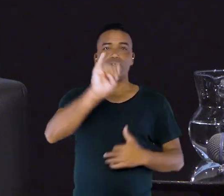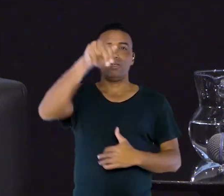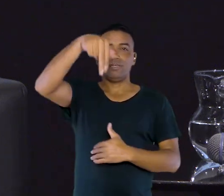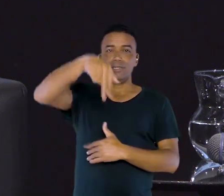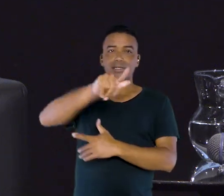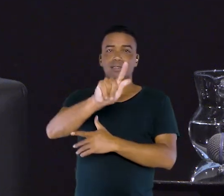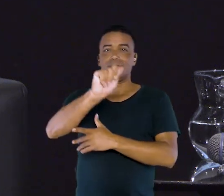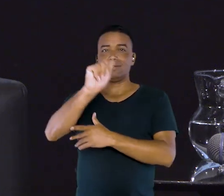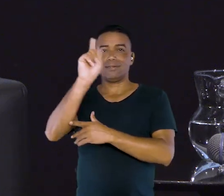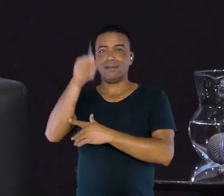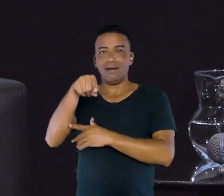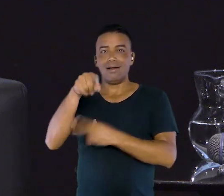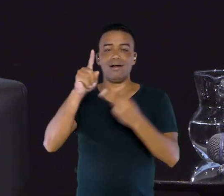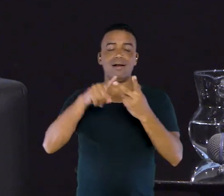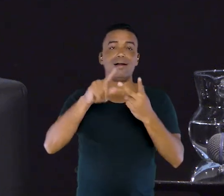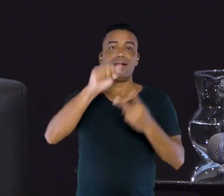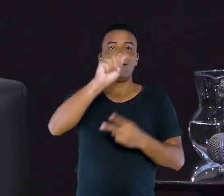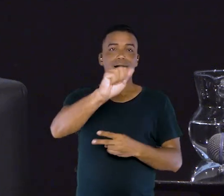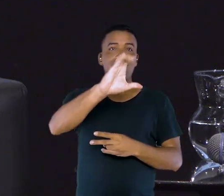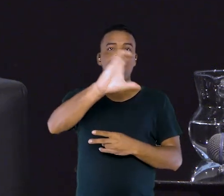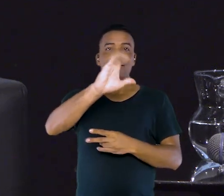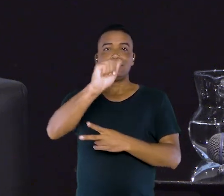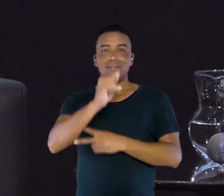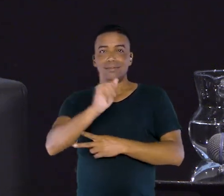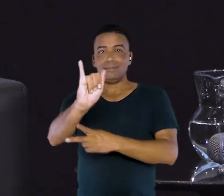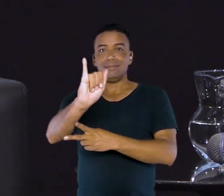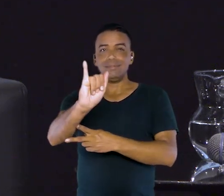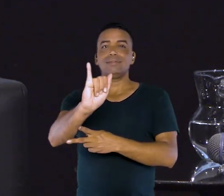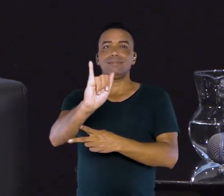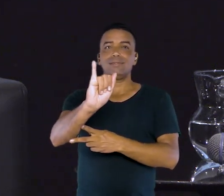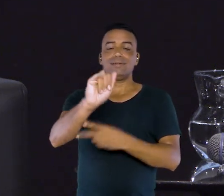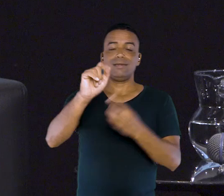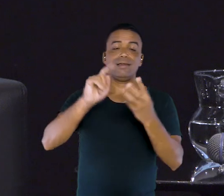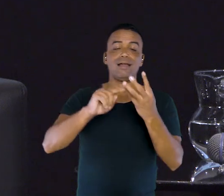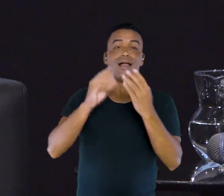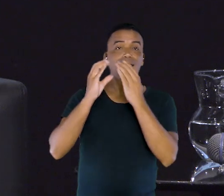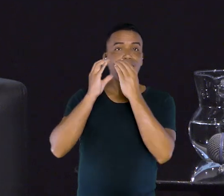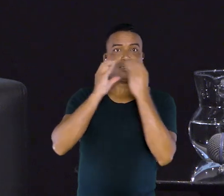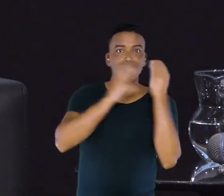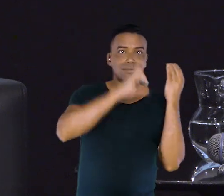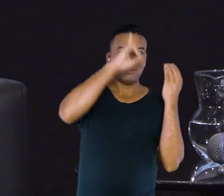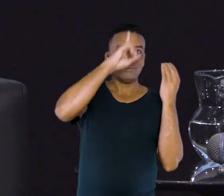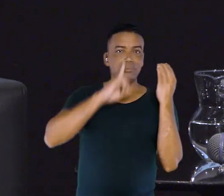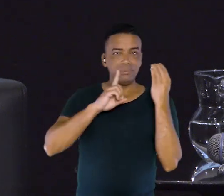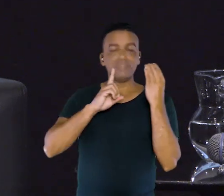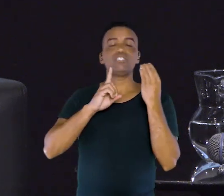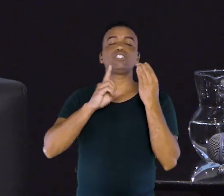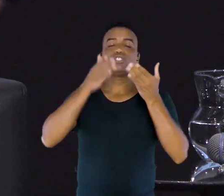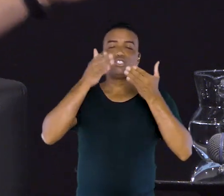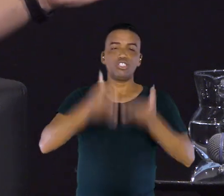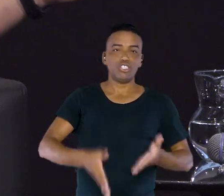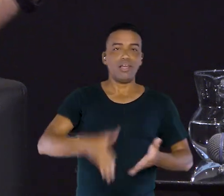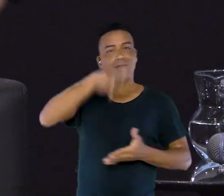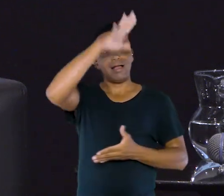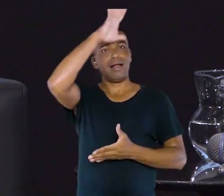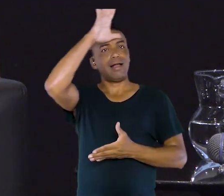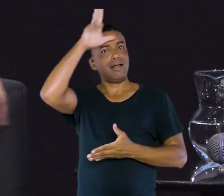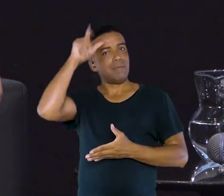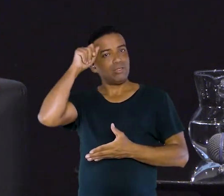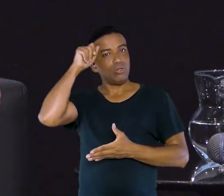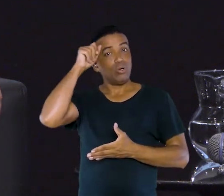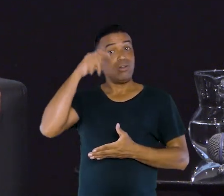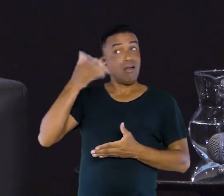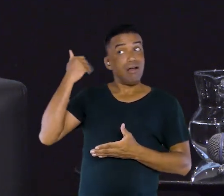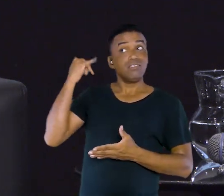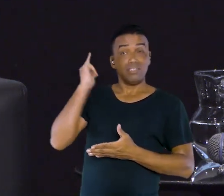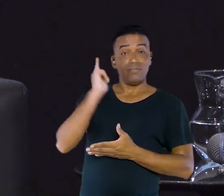ingá, o maria, o açaí, né, o milho, que não ele chega muito cedo na Amazônia. Você falou do milho